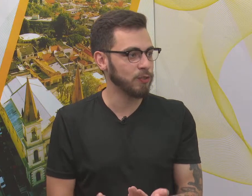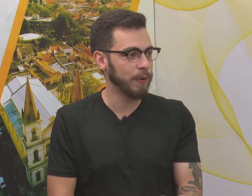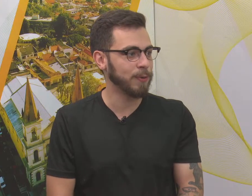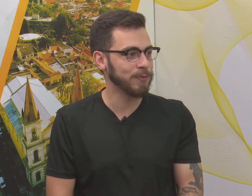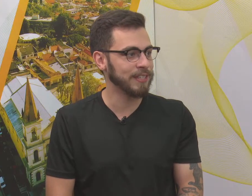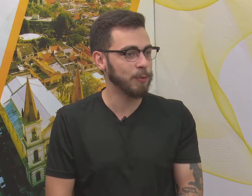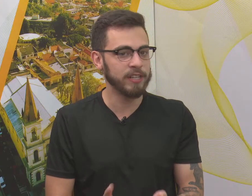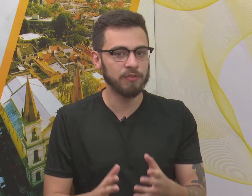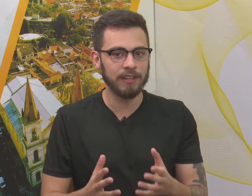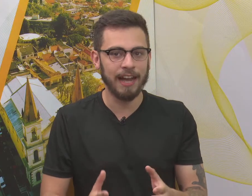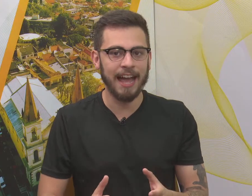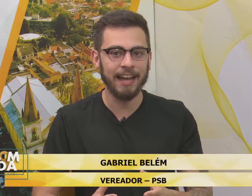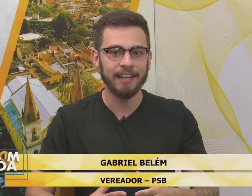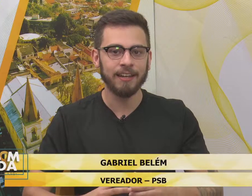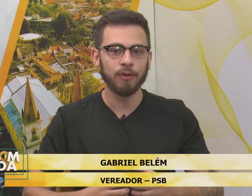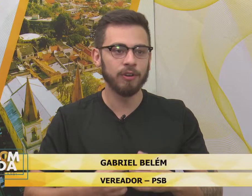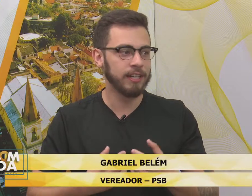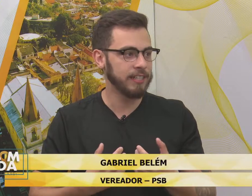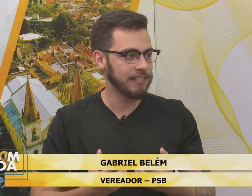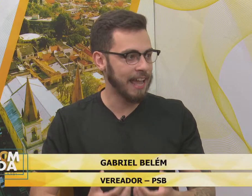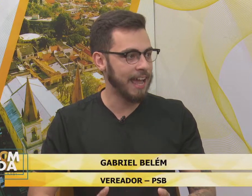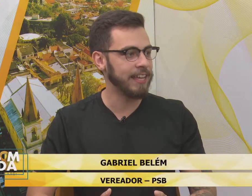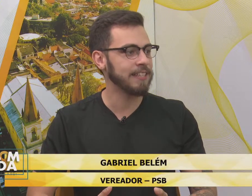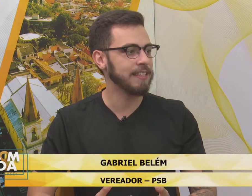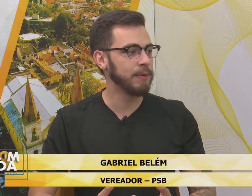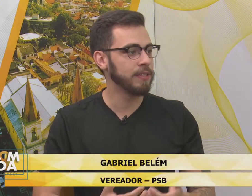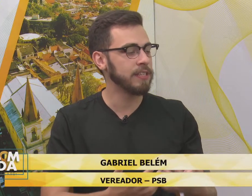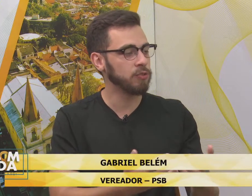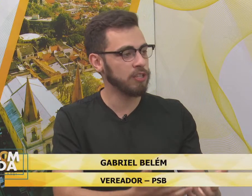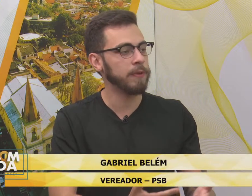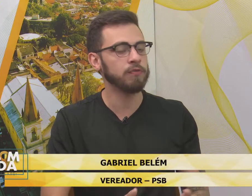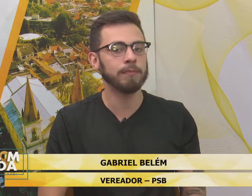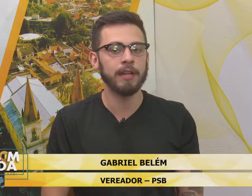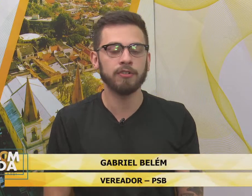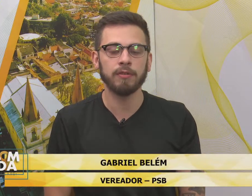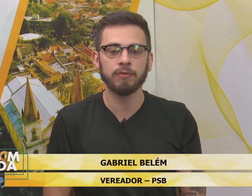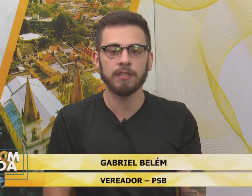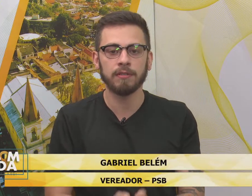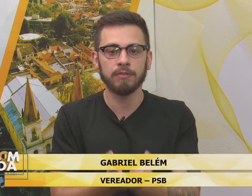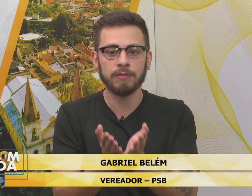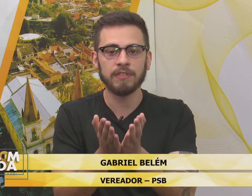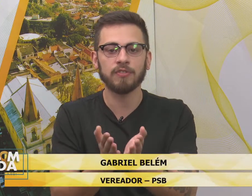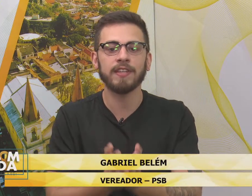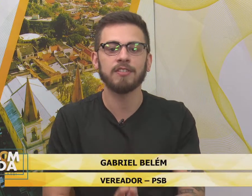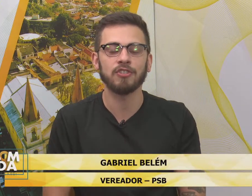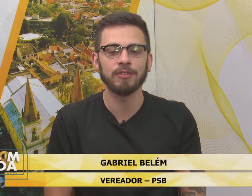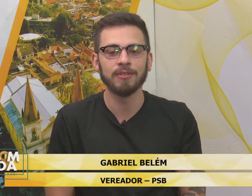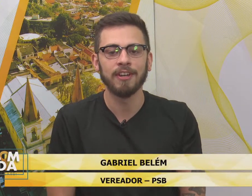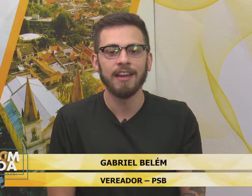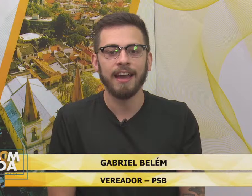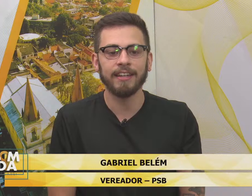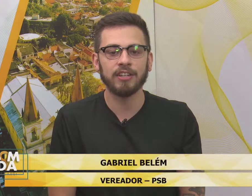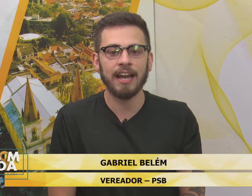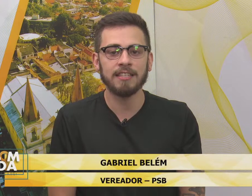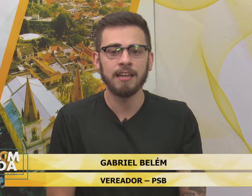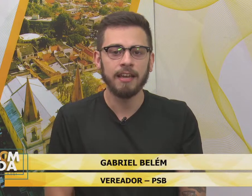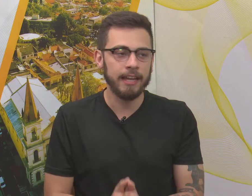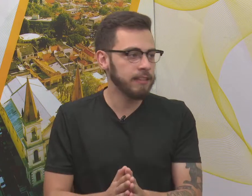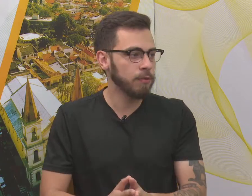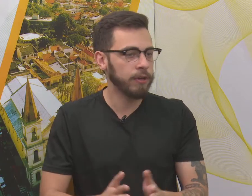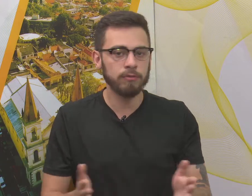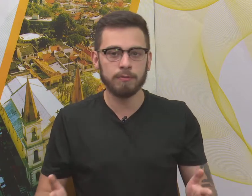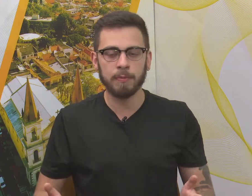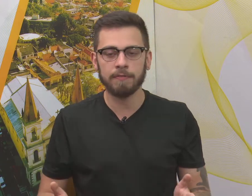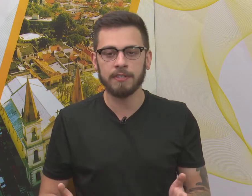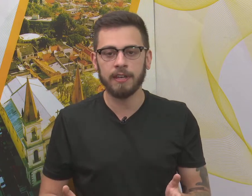que a gente achou para conseguir quantificar, organizar essas demandas é justamente o formulário de denúncias. Inclusive, se você estiver assistindo aí de casa,